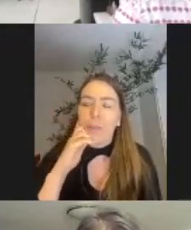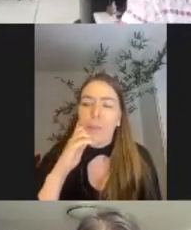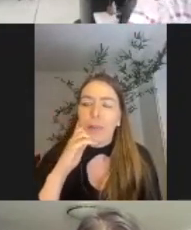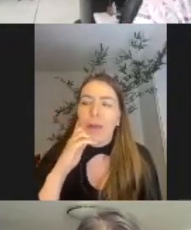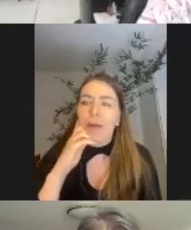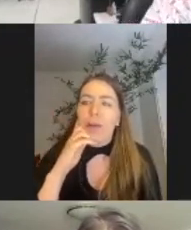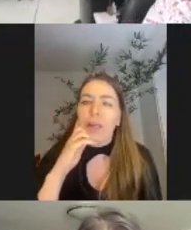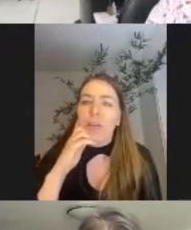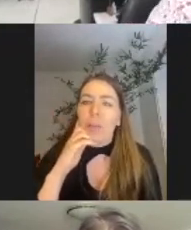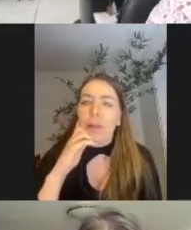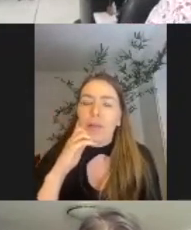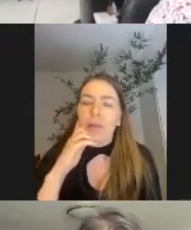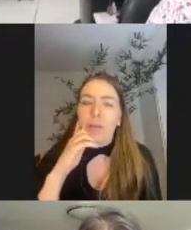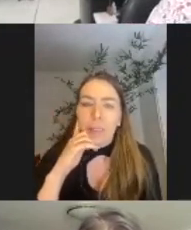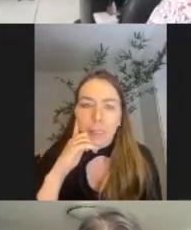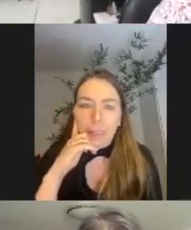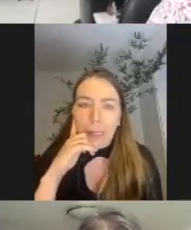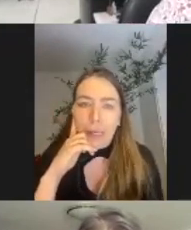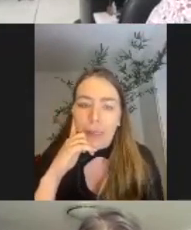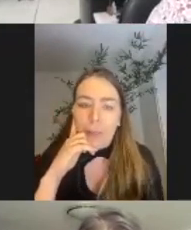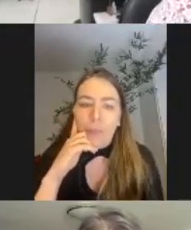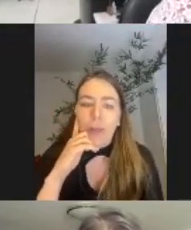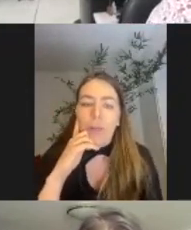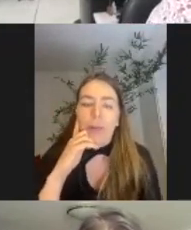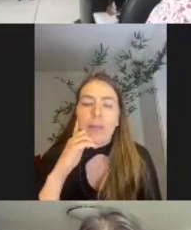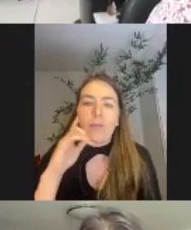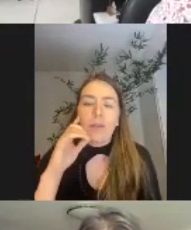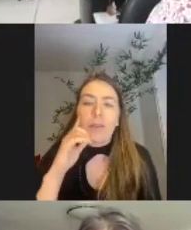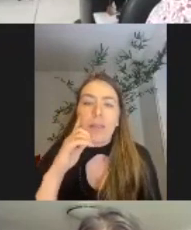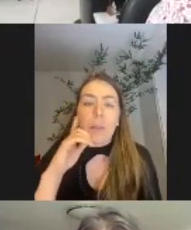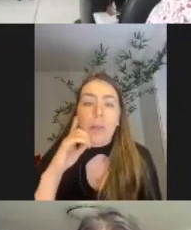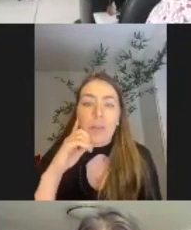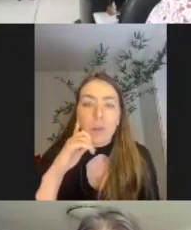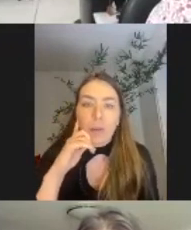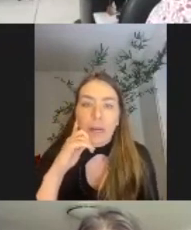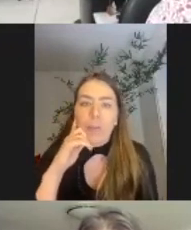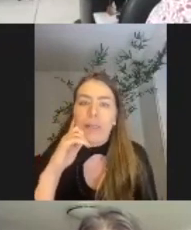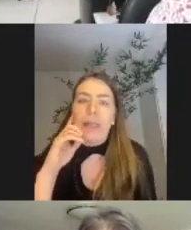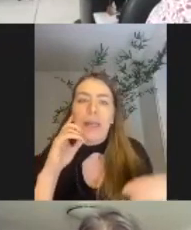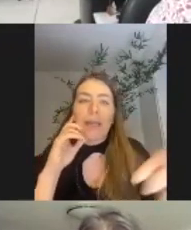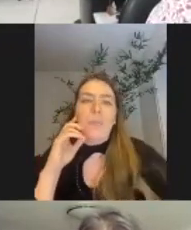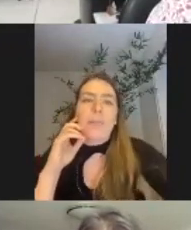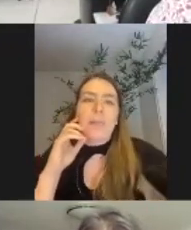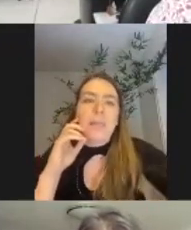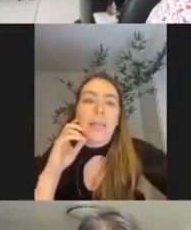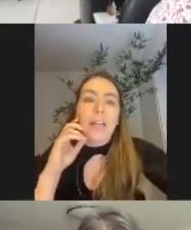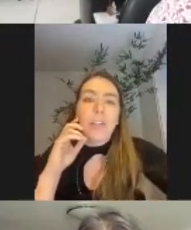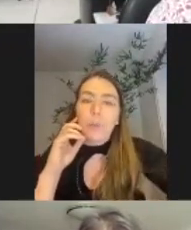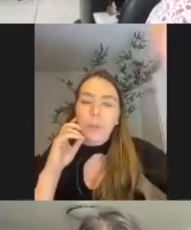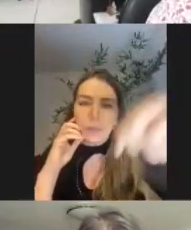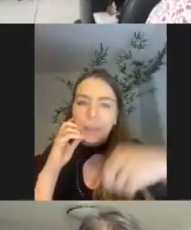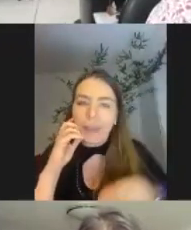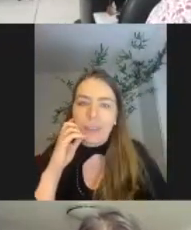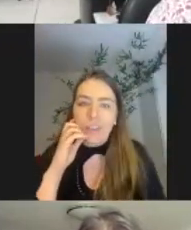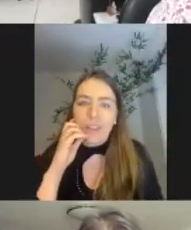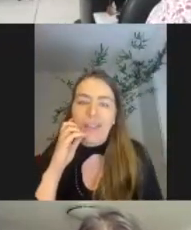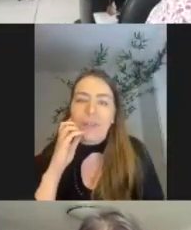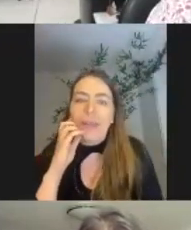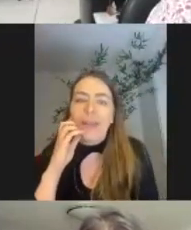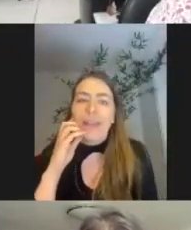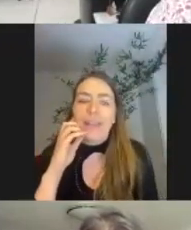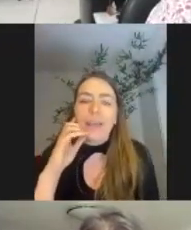Renata. A farinha de amêndoas é uma farinha cara. Mas as preparações low carb, elas dão uma saciedade muito grande,